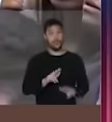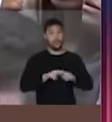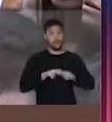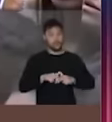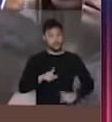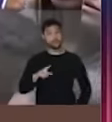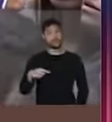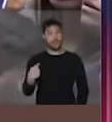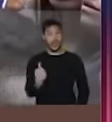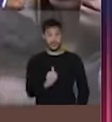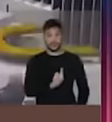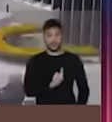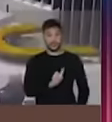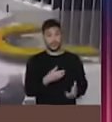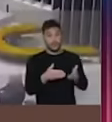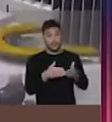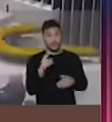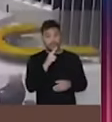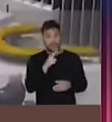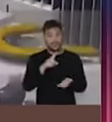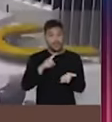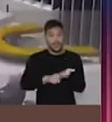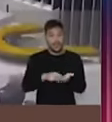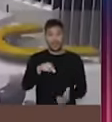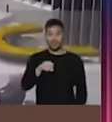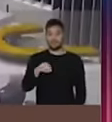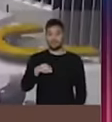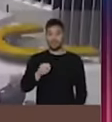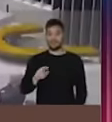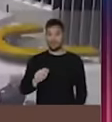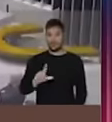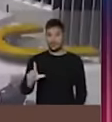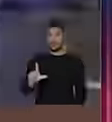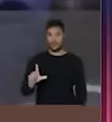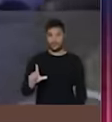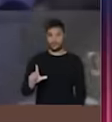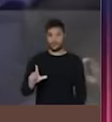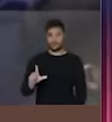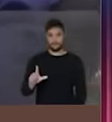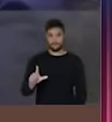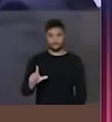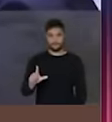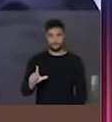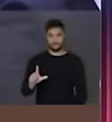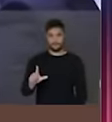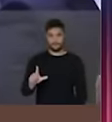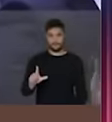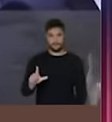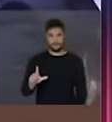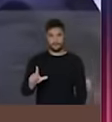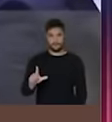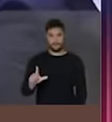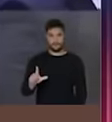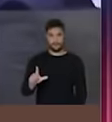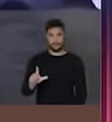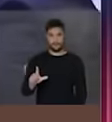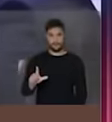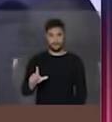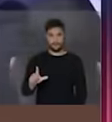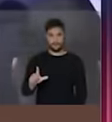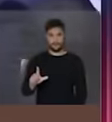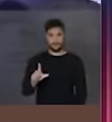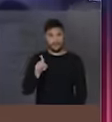2,5% inclui as carnes na cesta básica com imposto zero Quem é o maior produtor de carne do